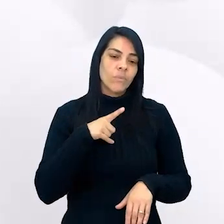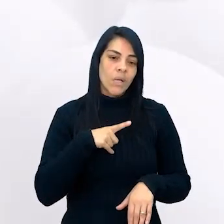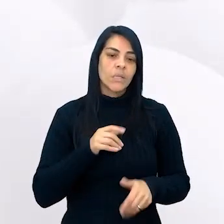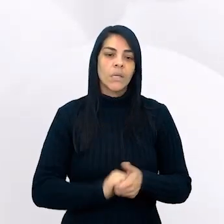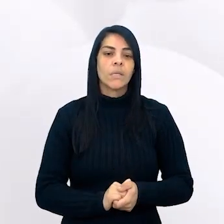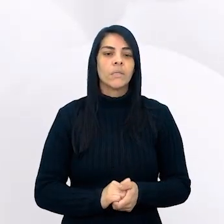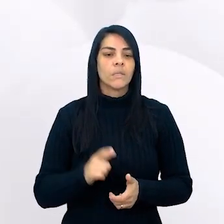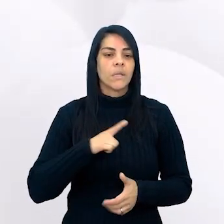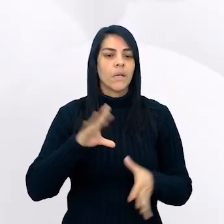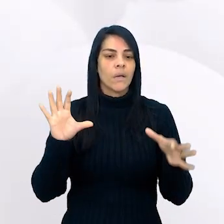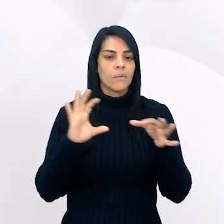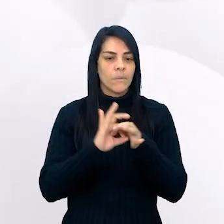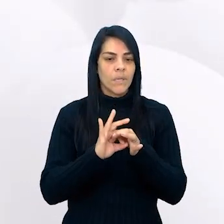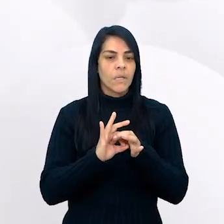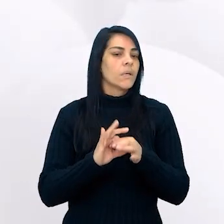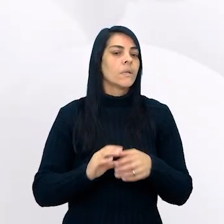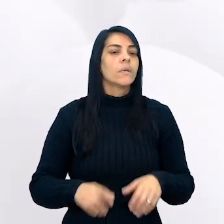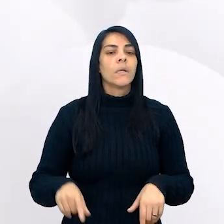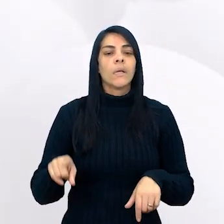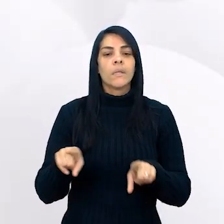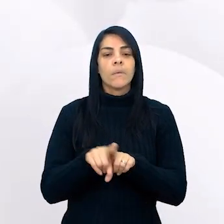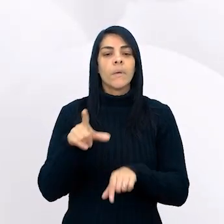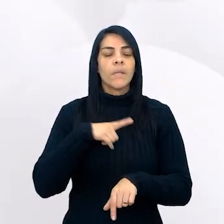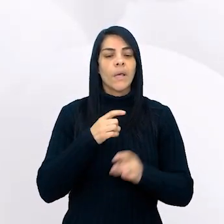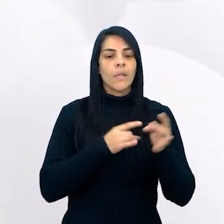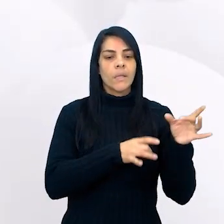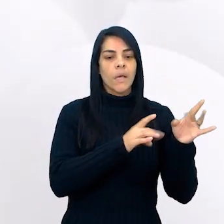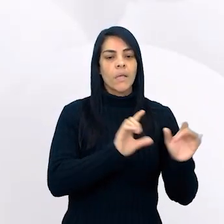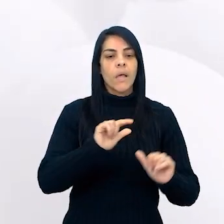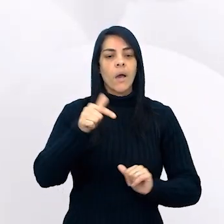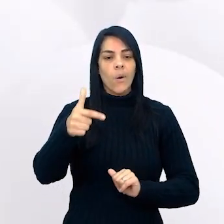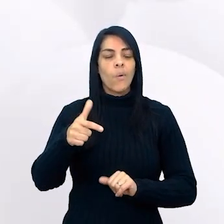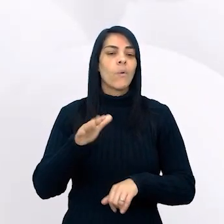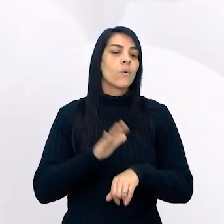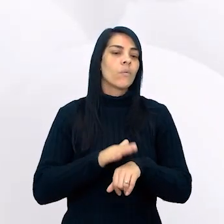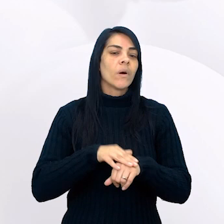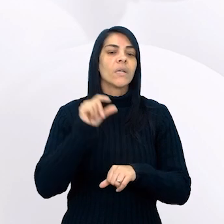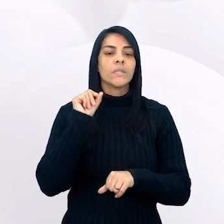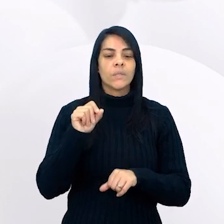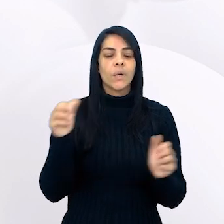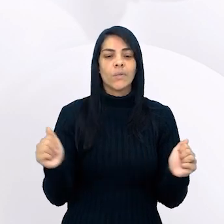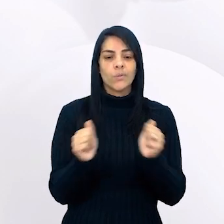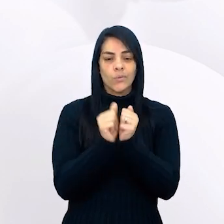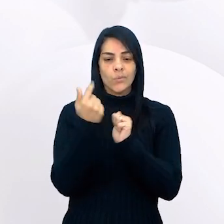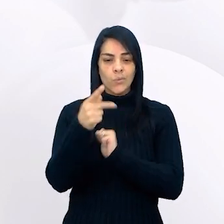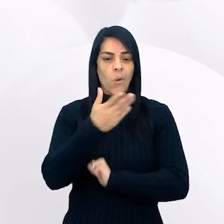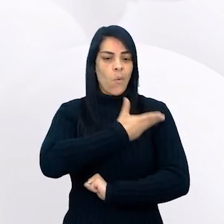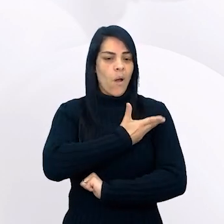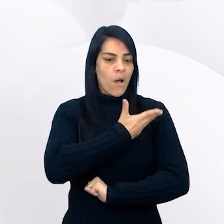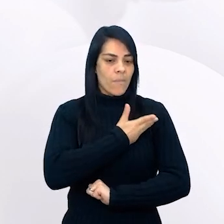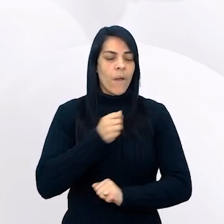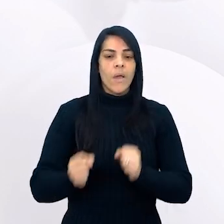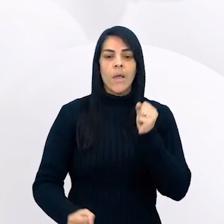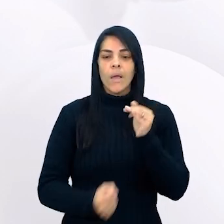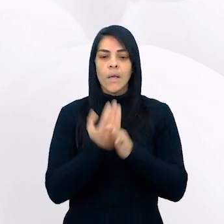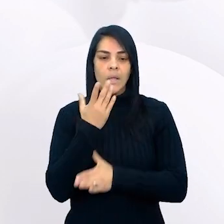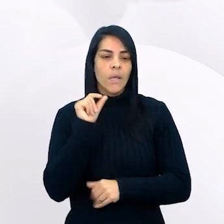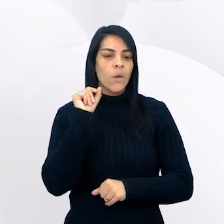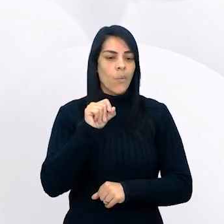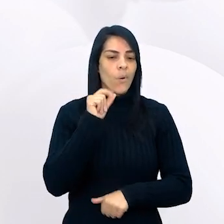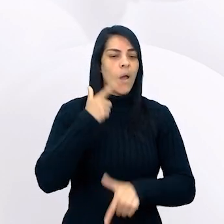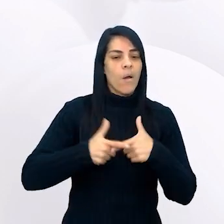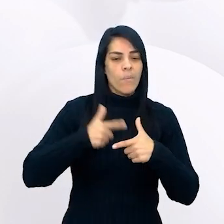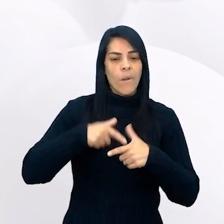aí um aplicando para pegar outra técnica. Então, aplicando junte-se com o seu colega e então criem aí um